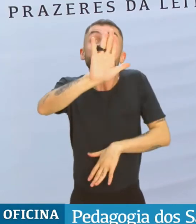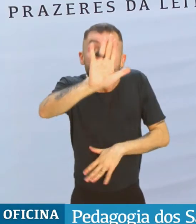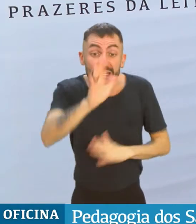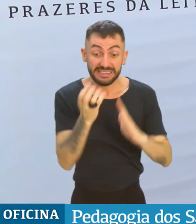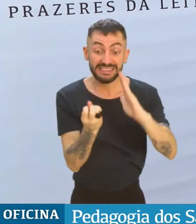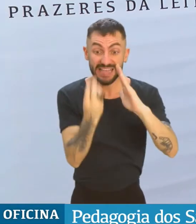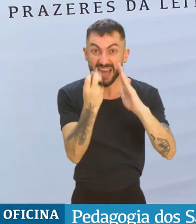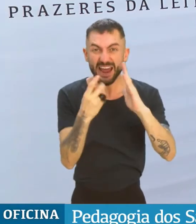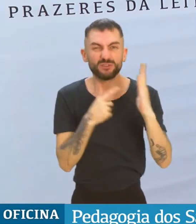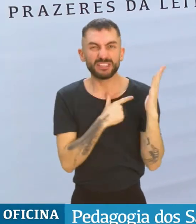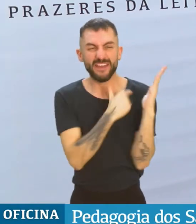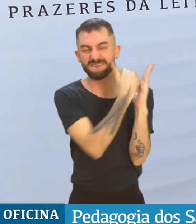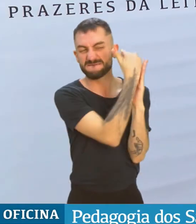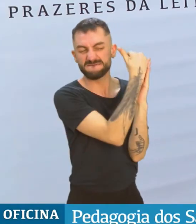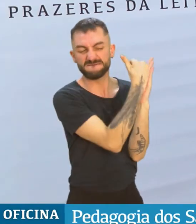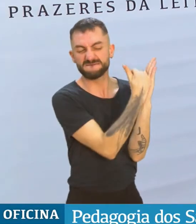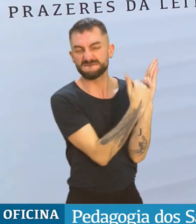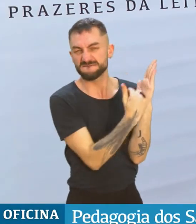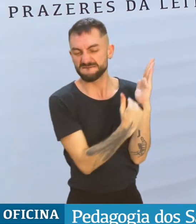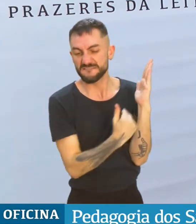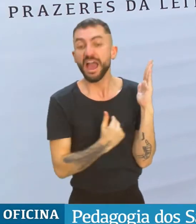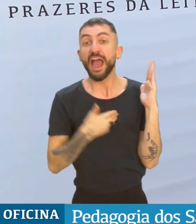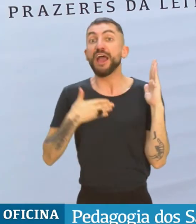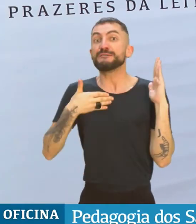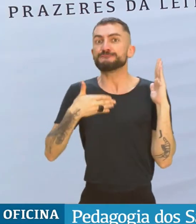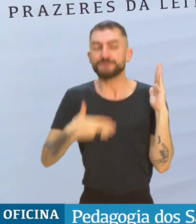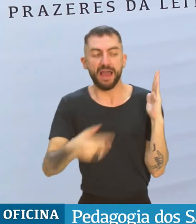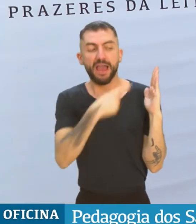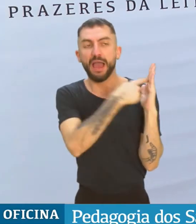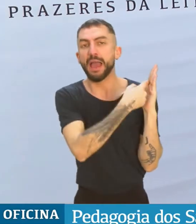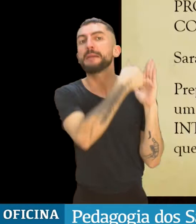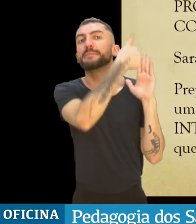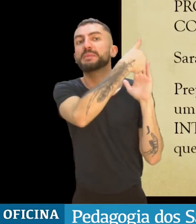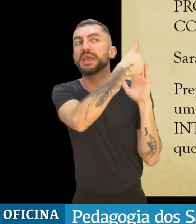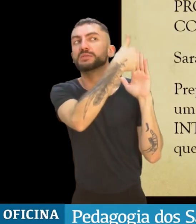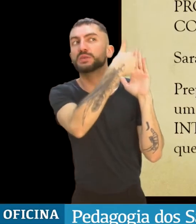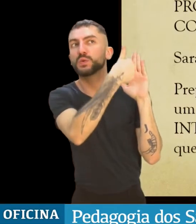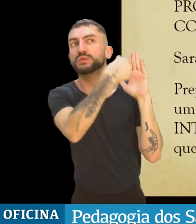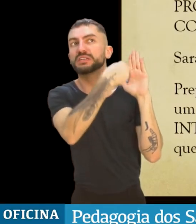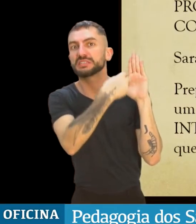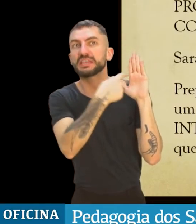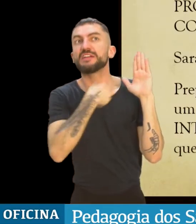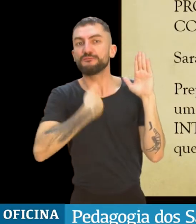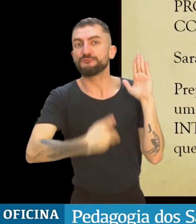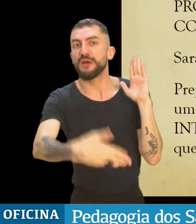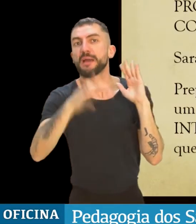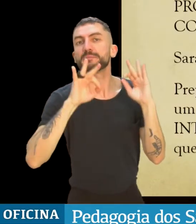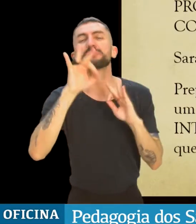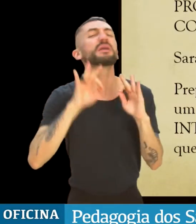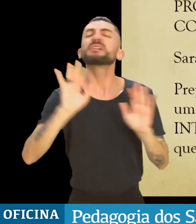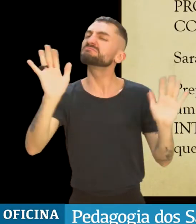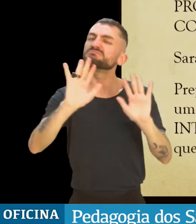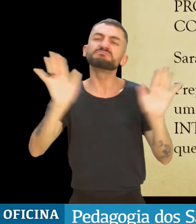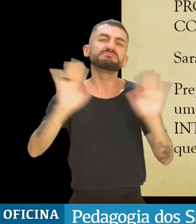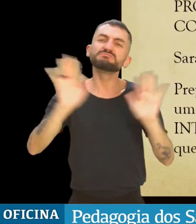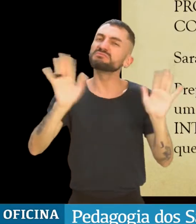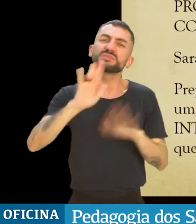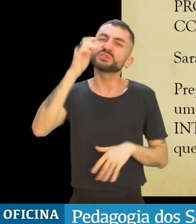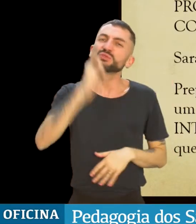precisa de roteiro, né? O sarau ele não precisa de roteiro, não precisa de programação, não precisa de um